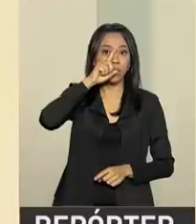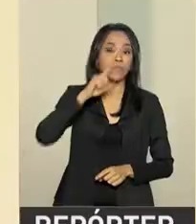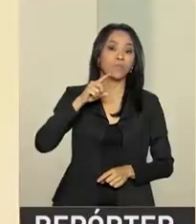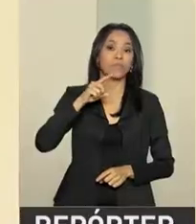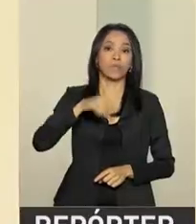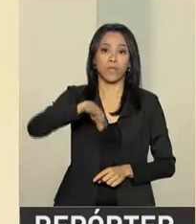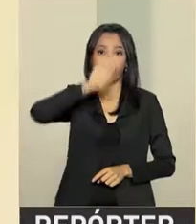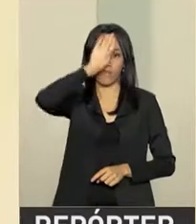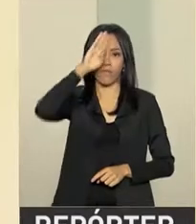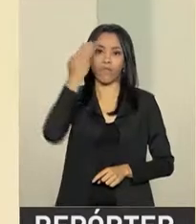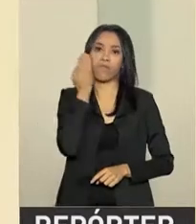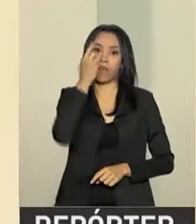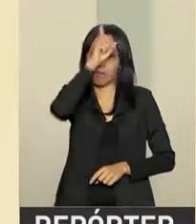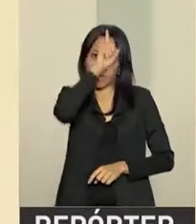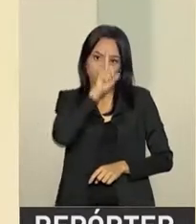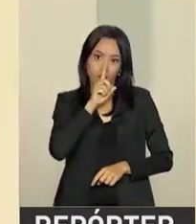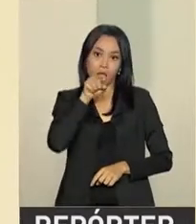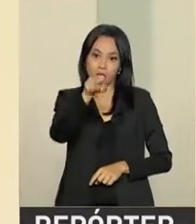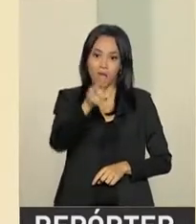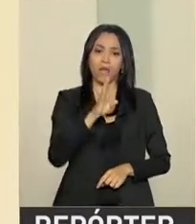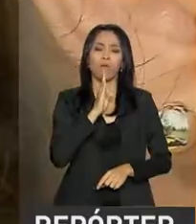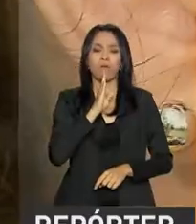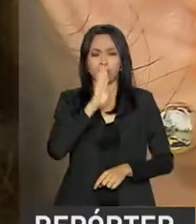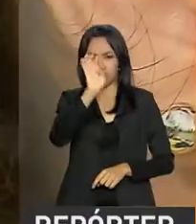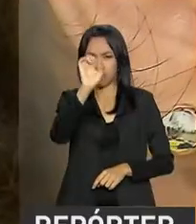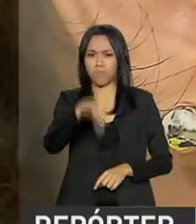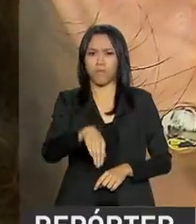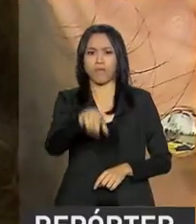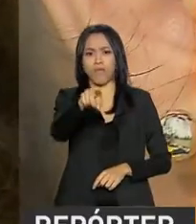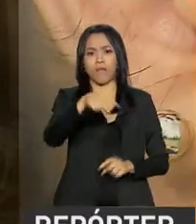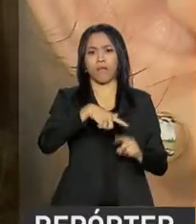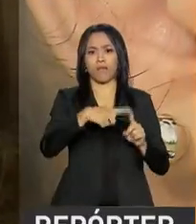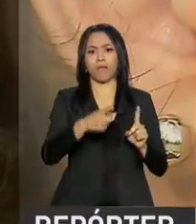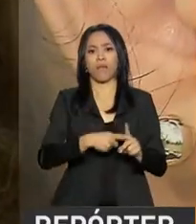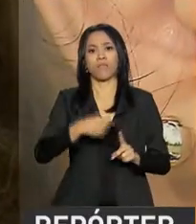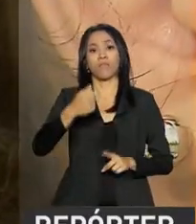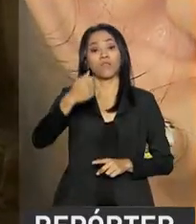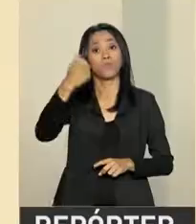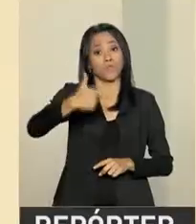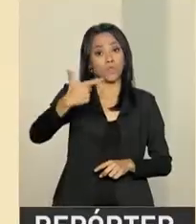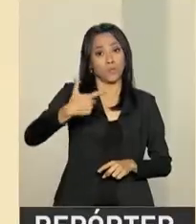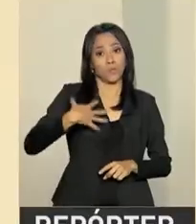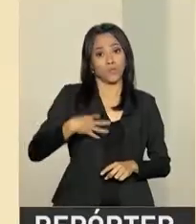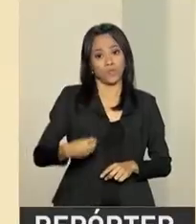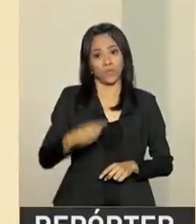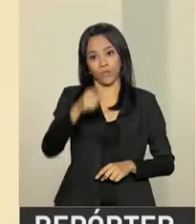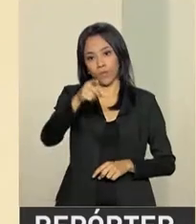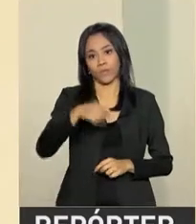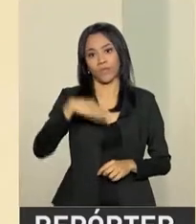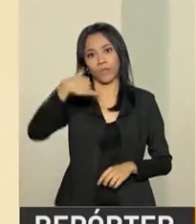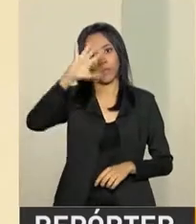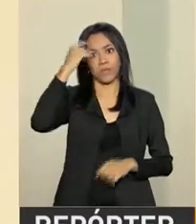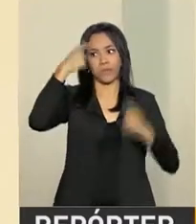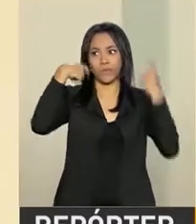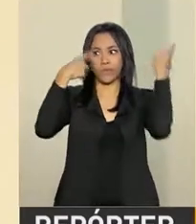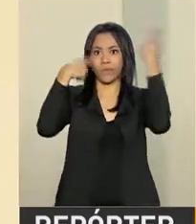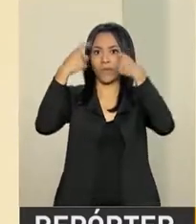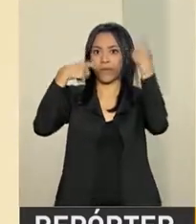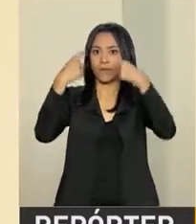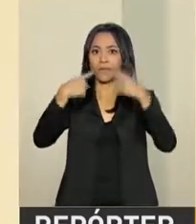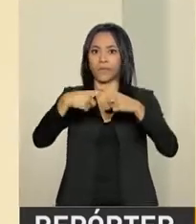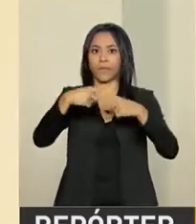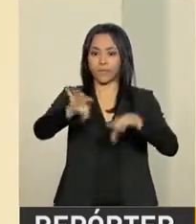a ana beatriz conhece bem essa rotina ela está grávida do segundo filho a gente fica mais preocupado né porque se a gente